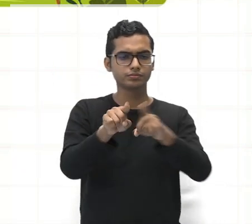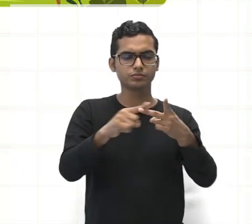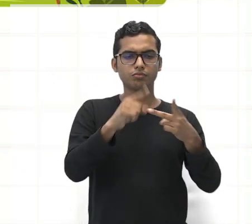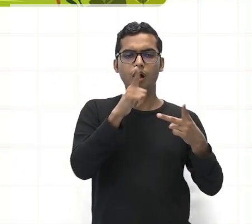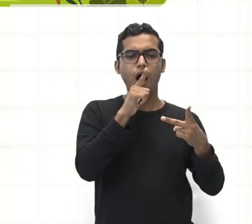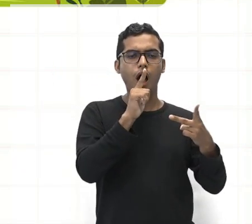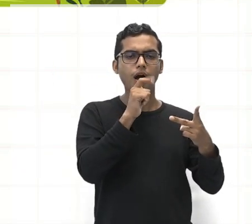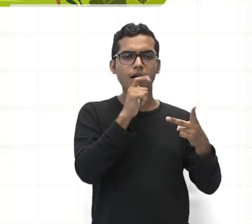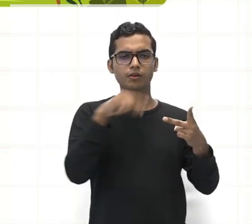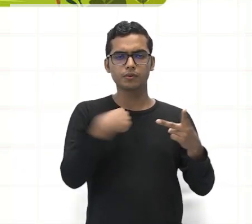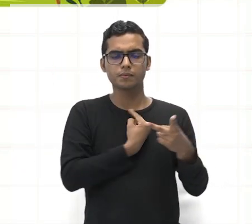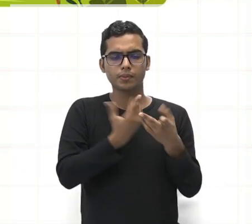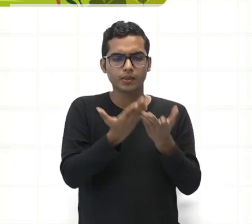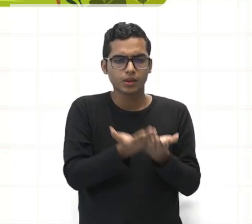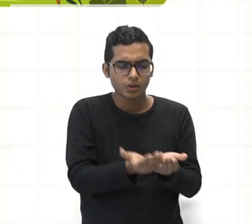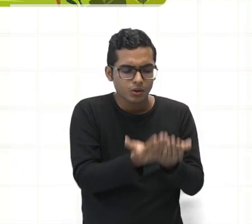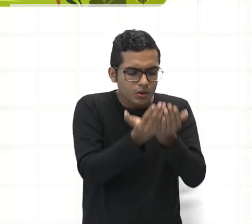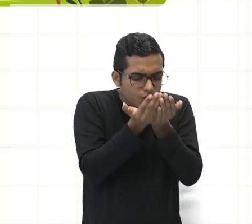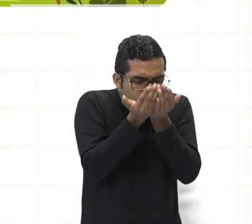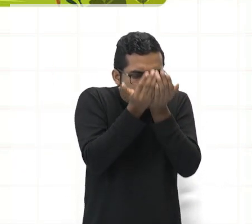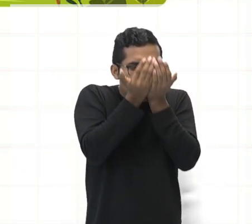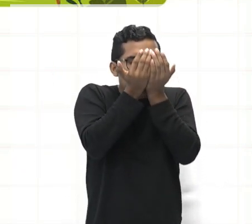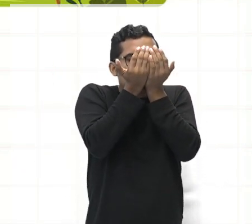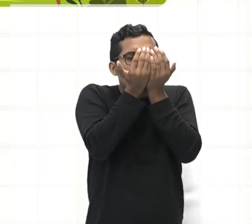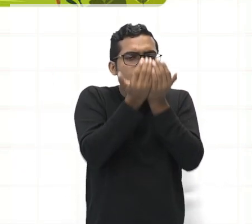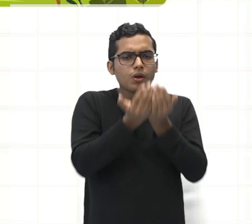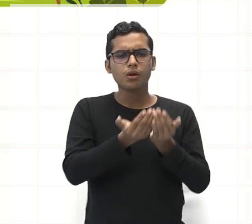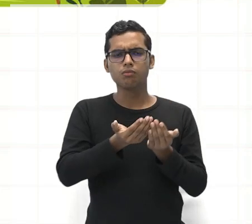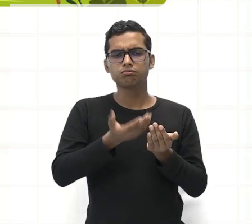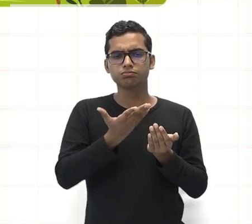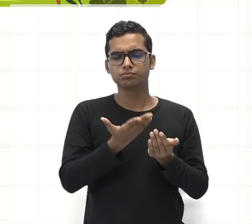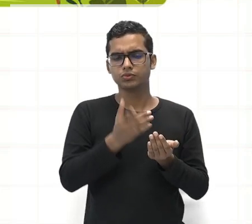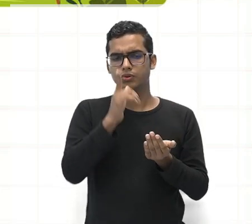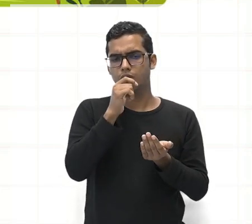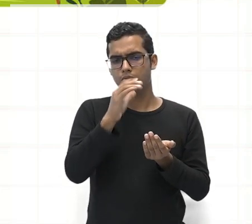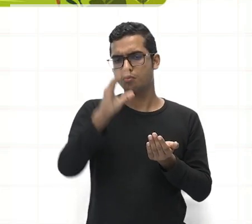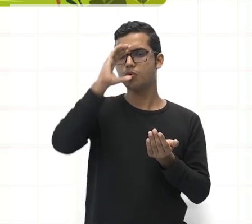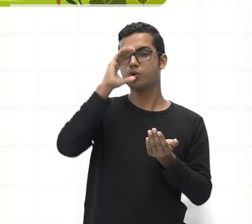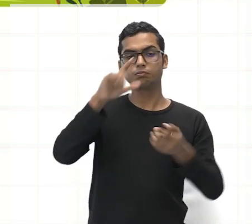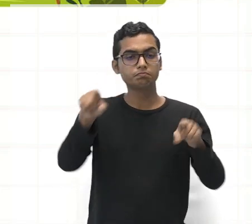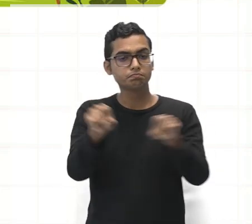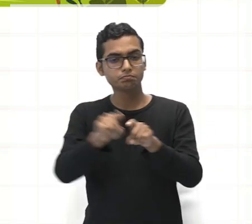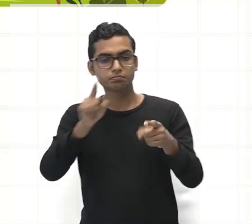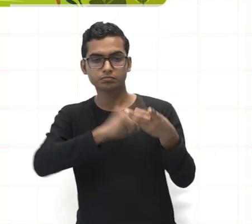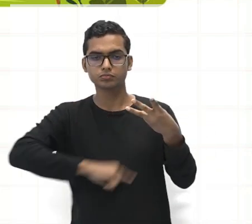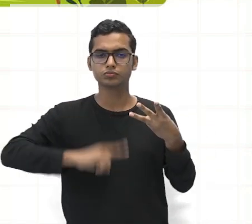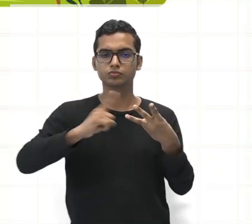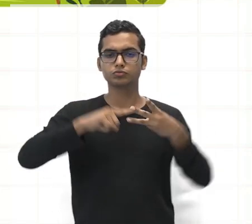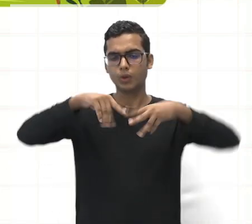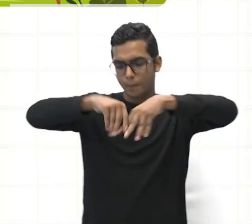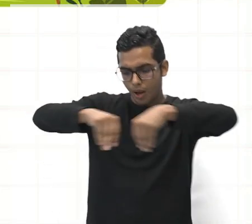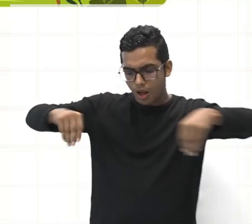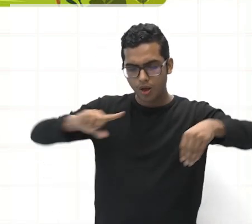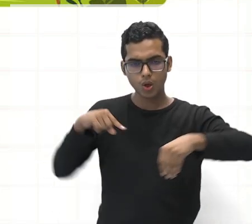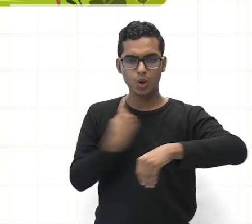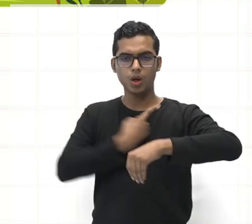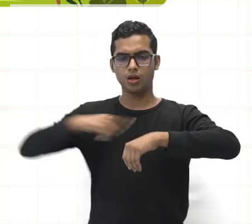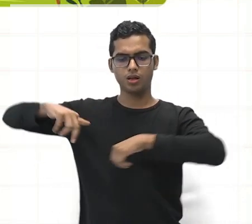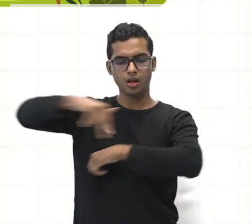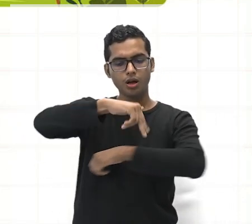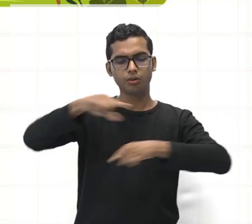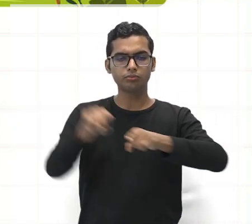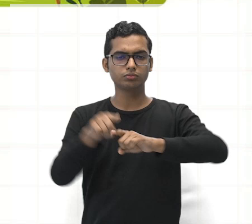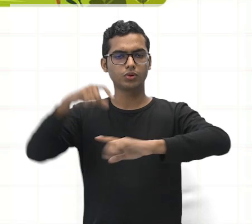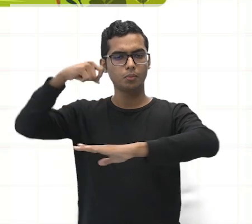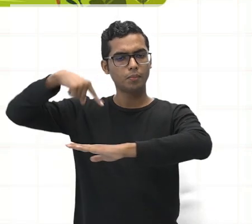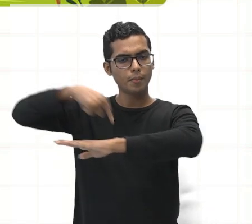que bebemos, seja o solo onde caminhamos e plantamos e ainda os seres vivos que lá